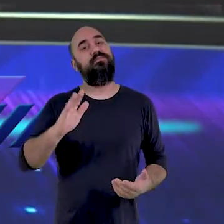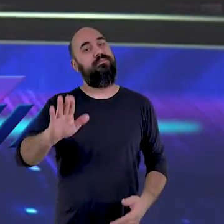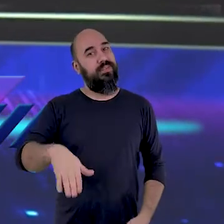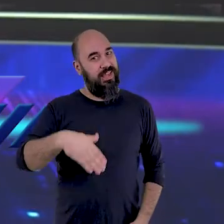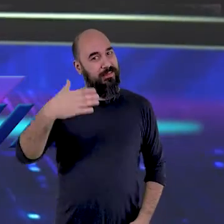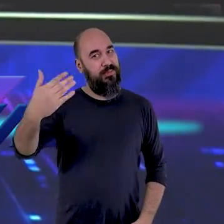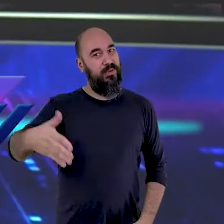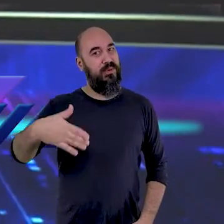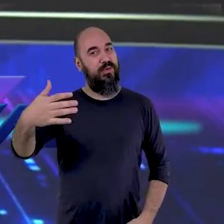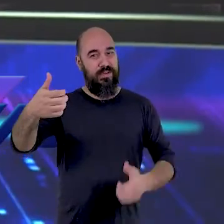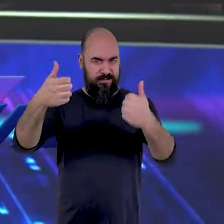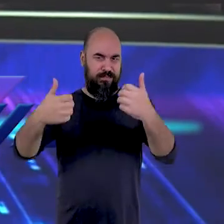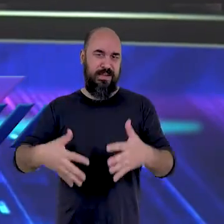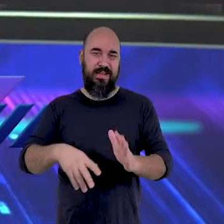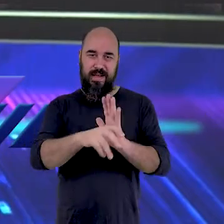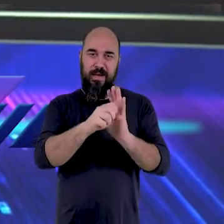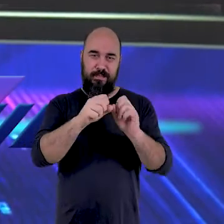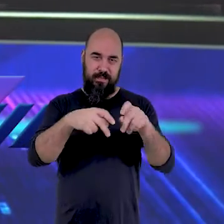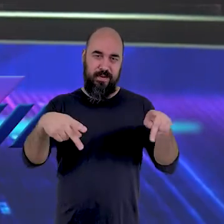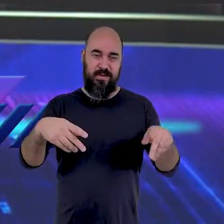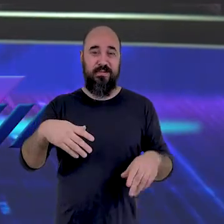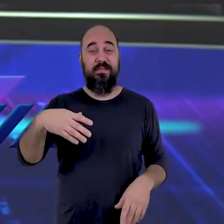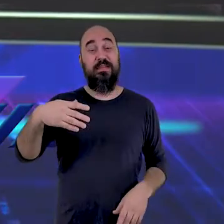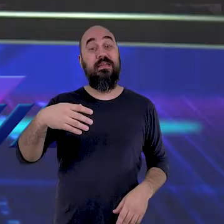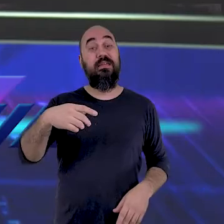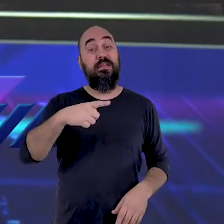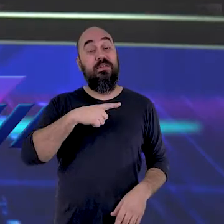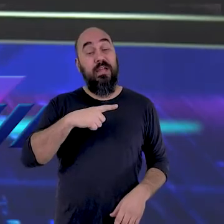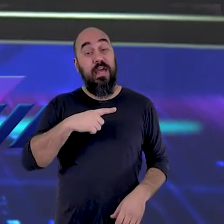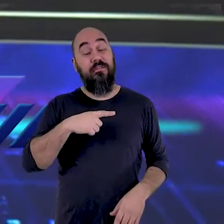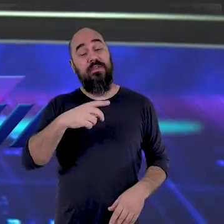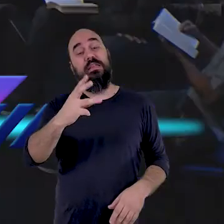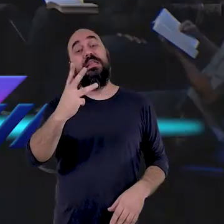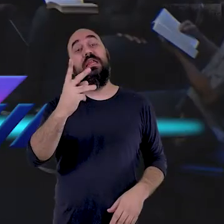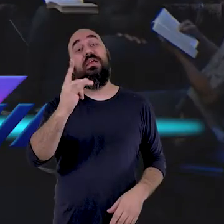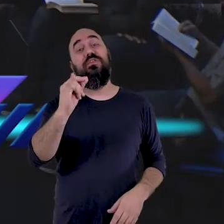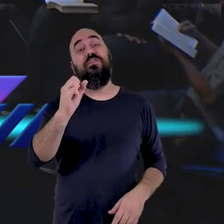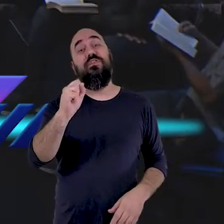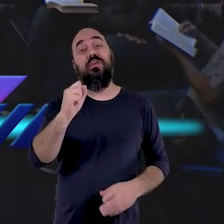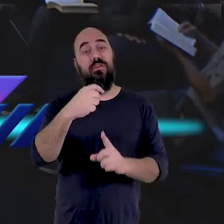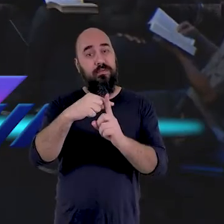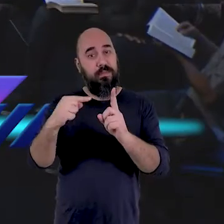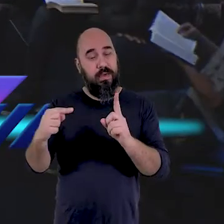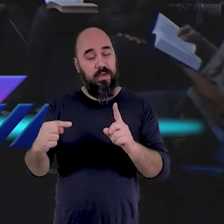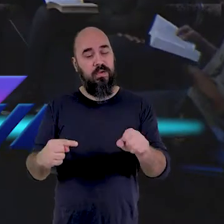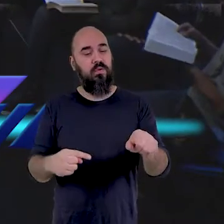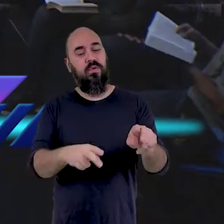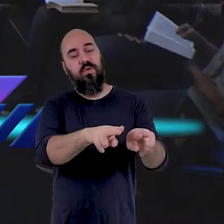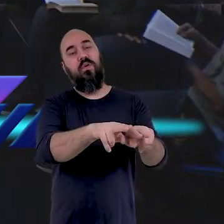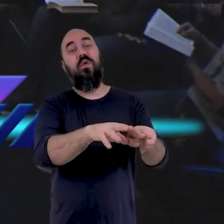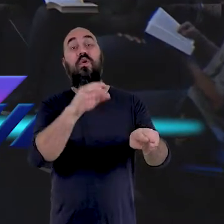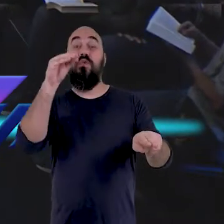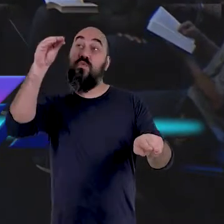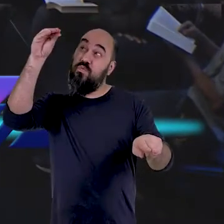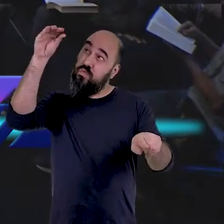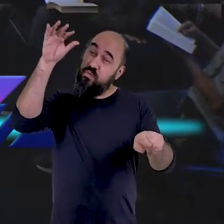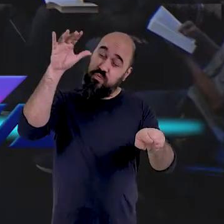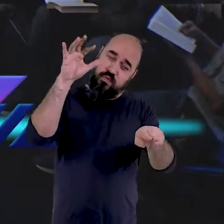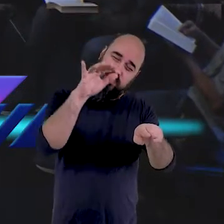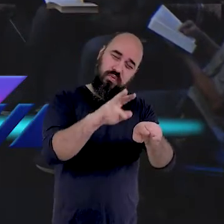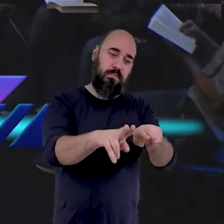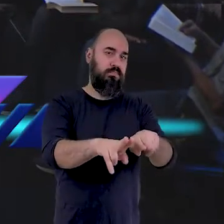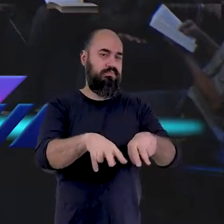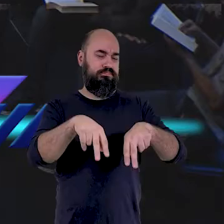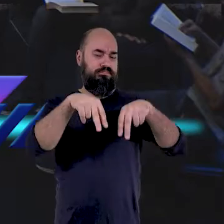mas depois dos 3 dias e meio, um espírito de vida, vindo da parte de Deus, neles penetrou,